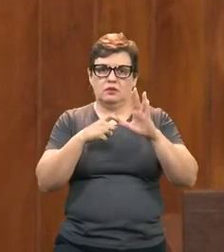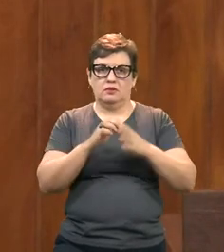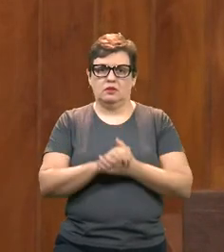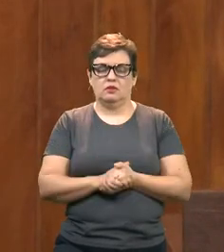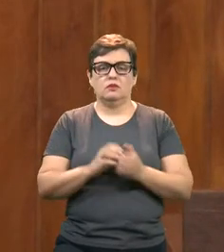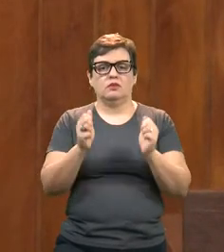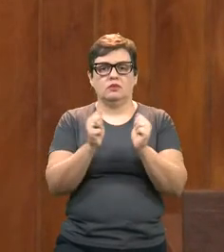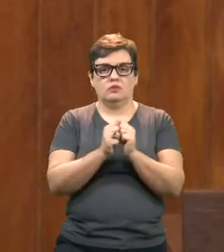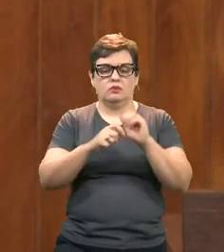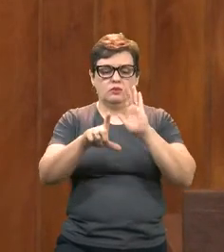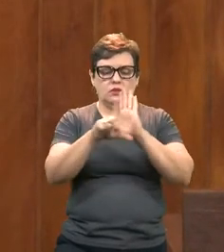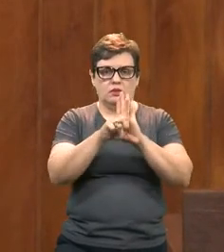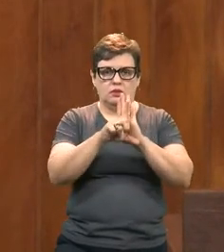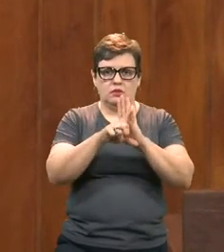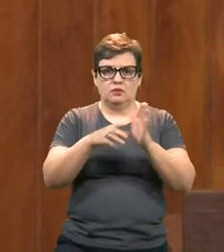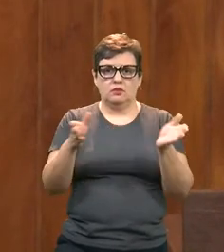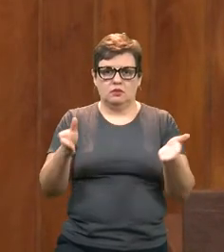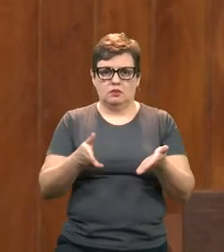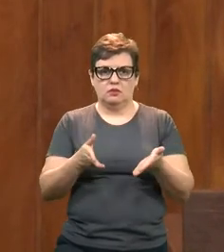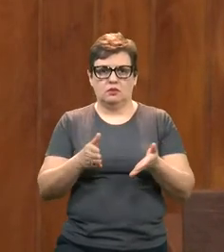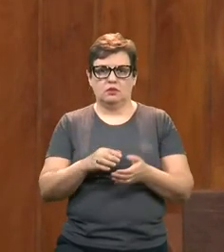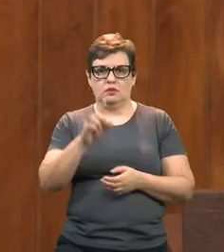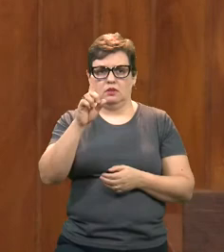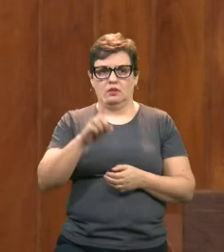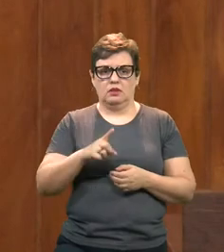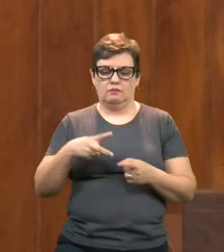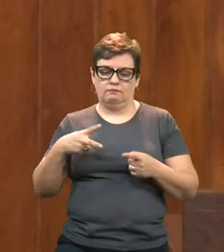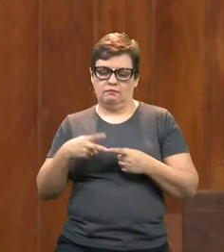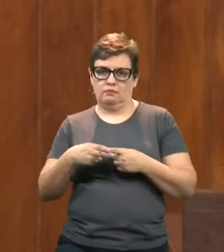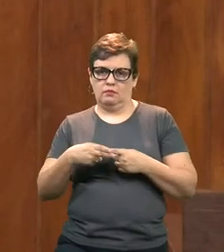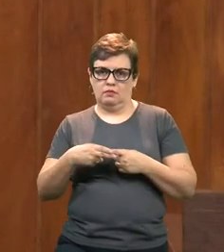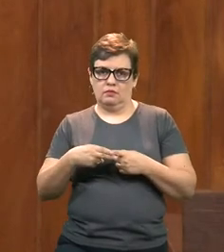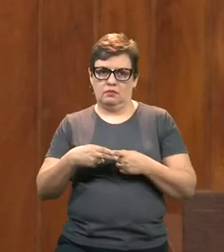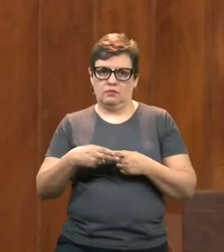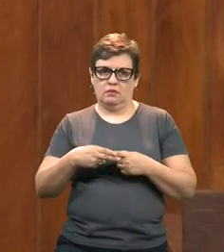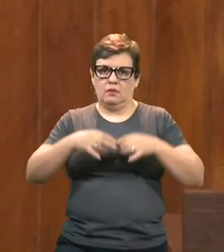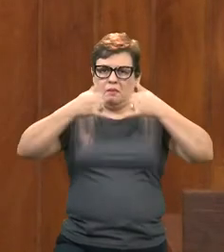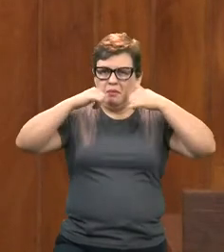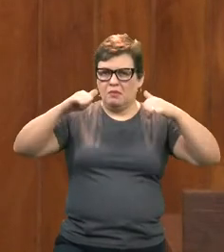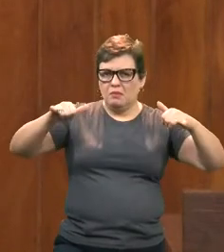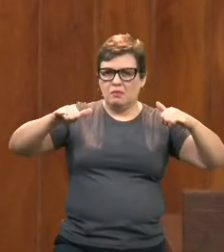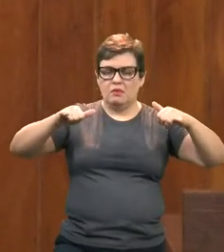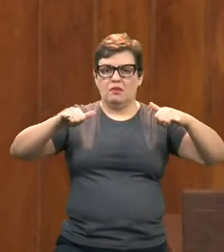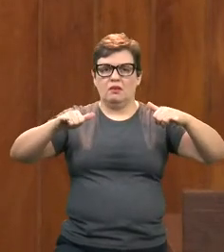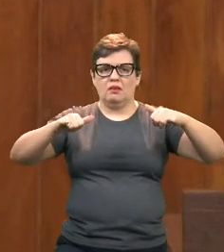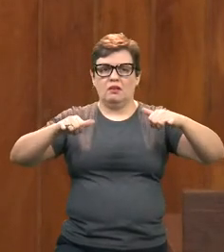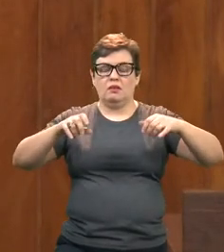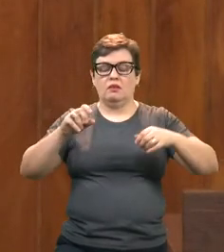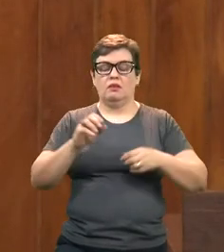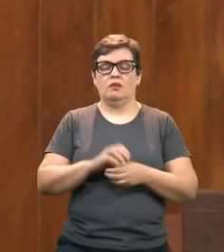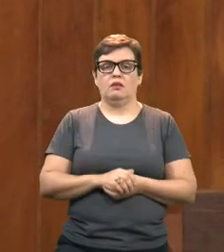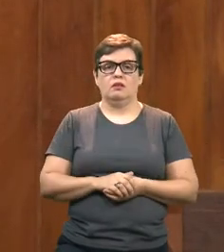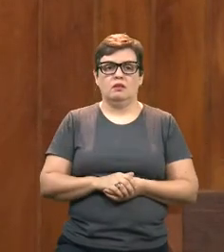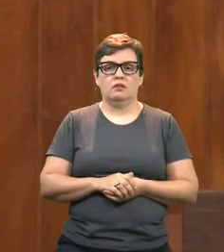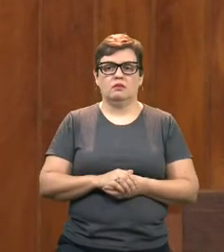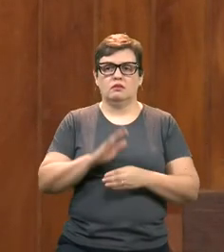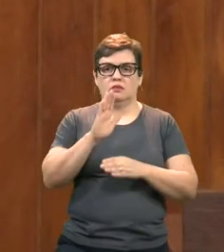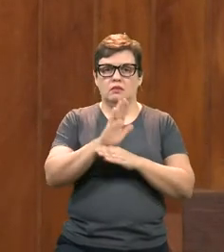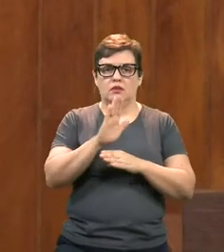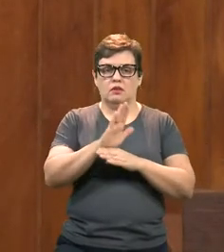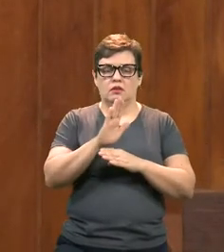Consonante à legislação vigente, é vedada a publicidade, propaganda, promoção,